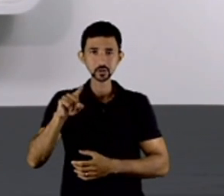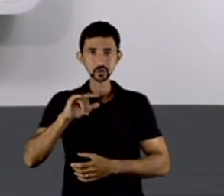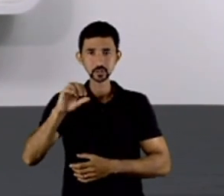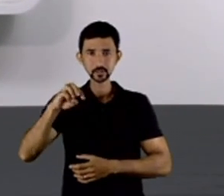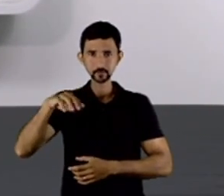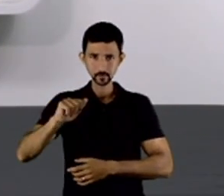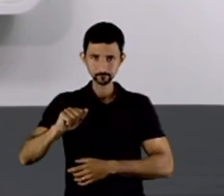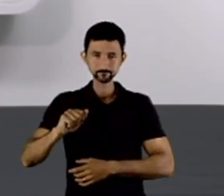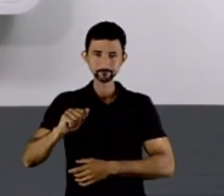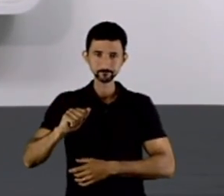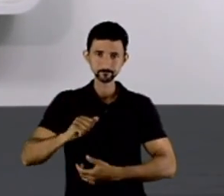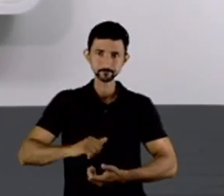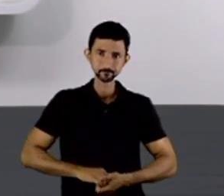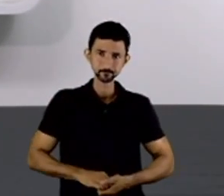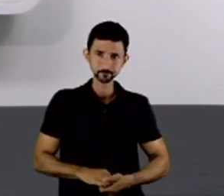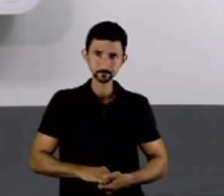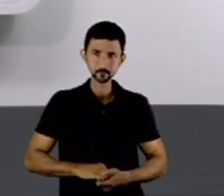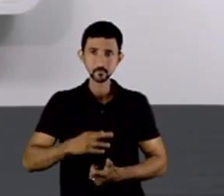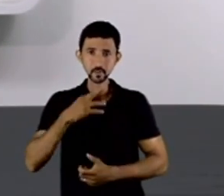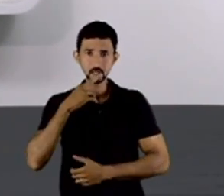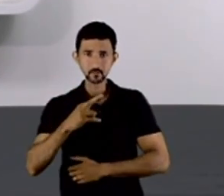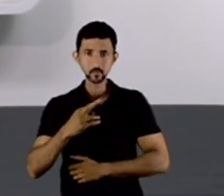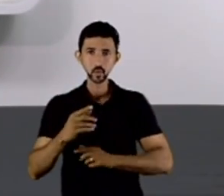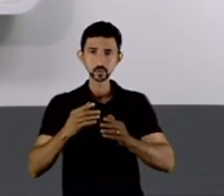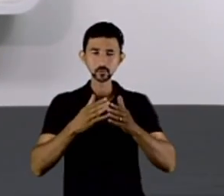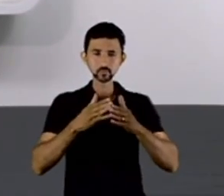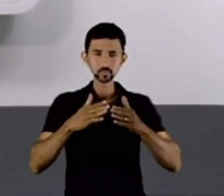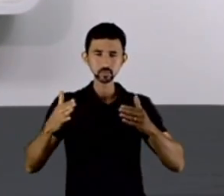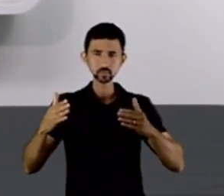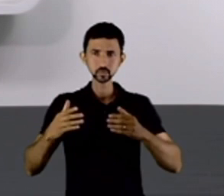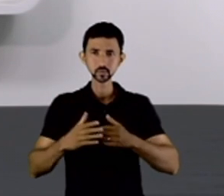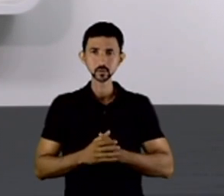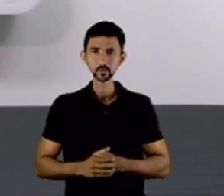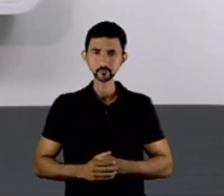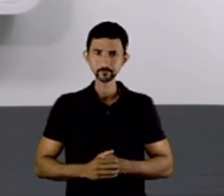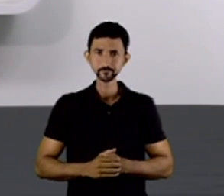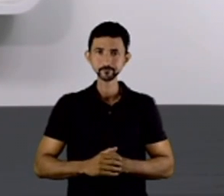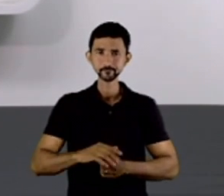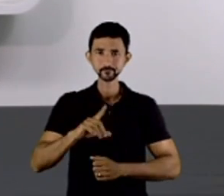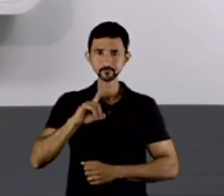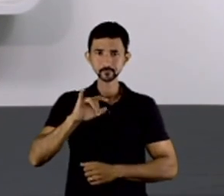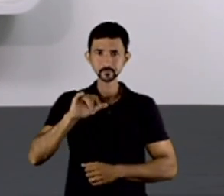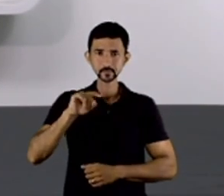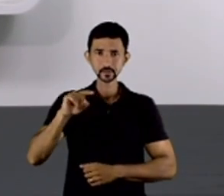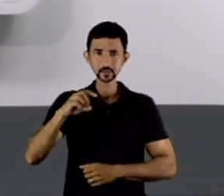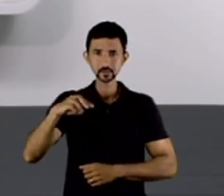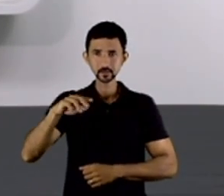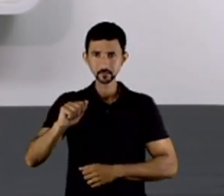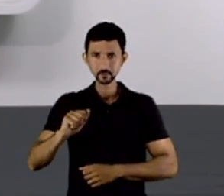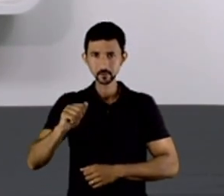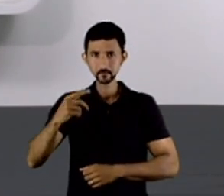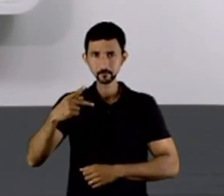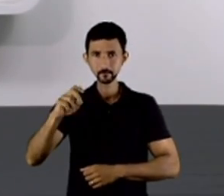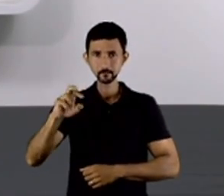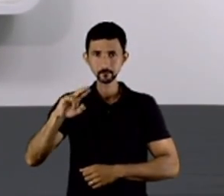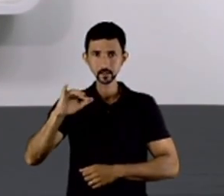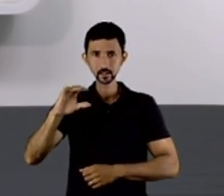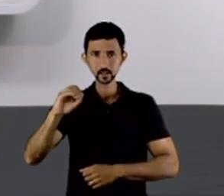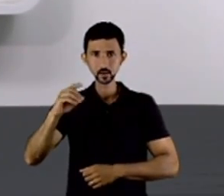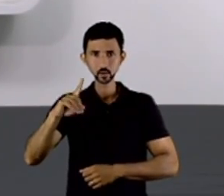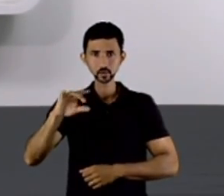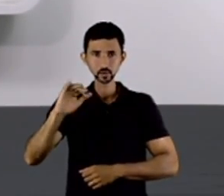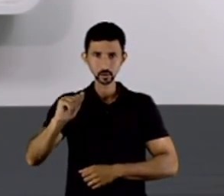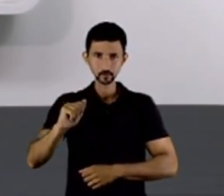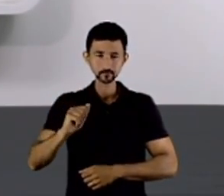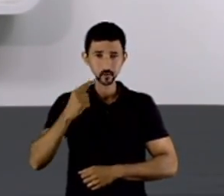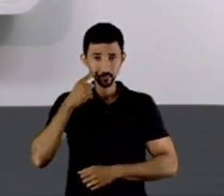chama, certo? Esse resultado aí, esse decimal, a gente chama de dízima periódica. E você verificou que eu coloquei uma